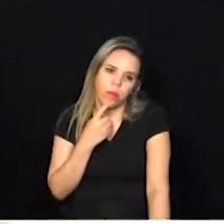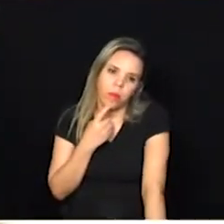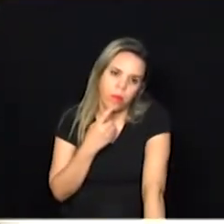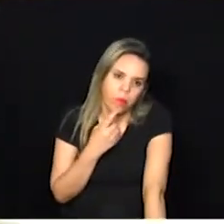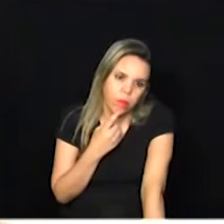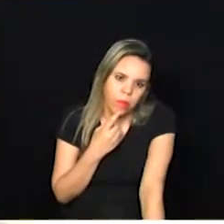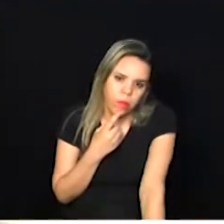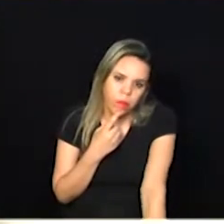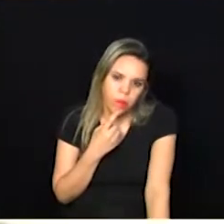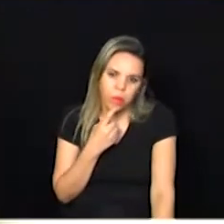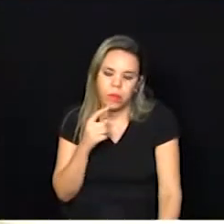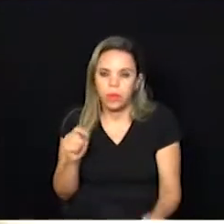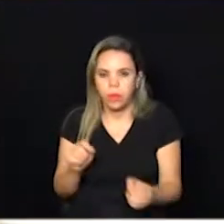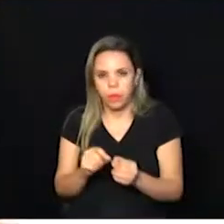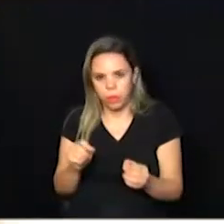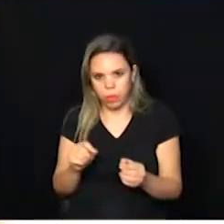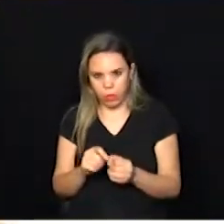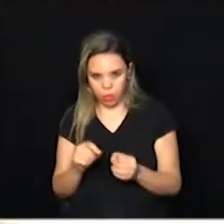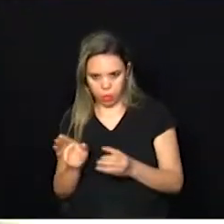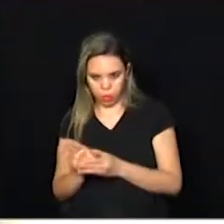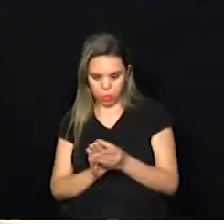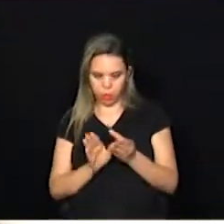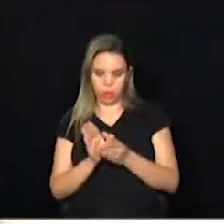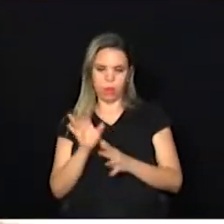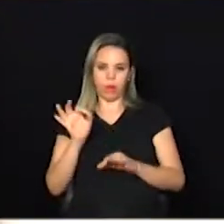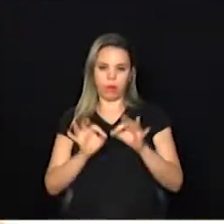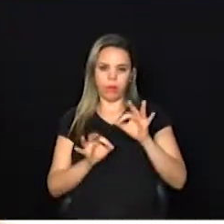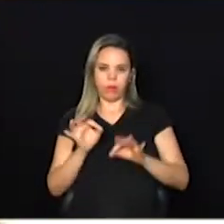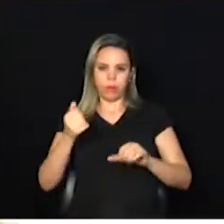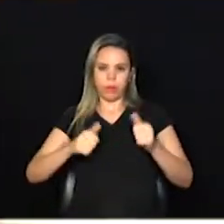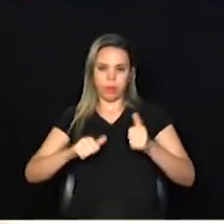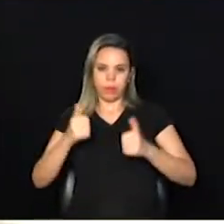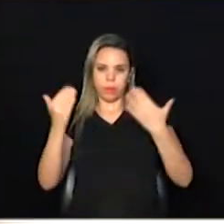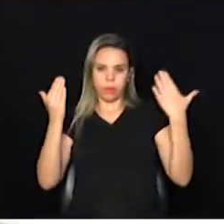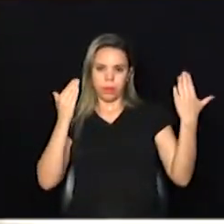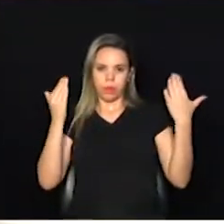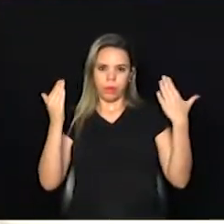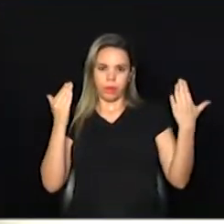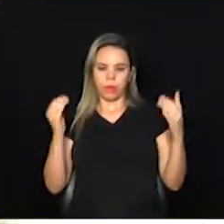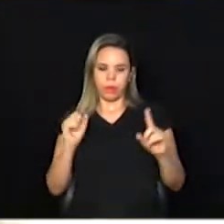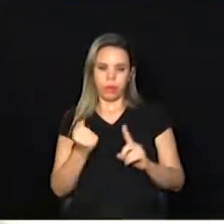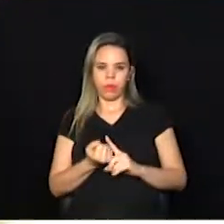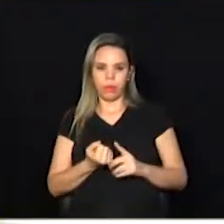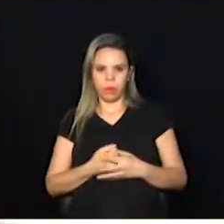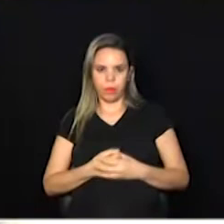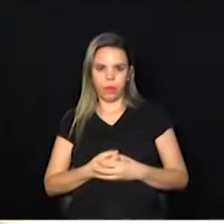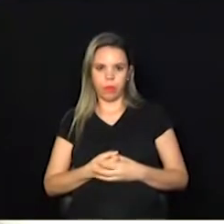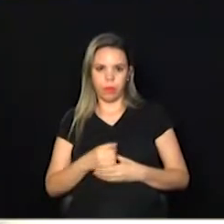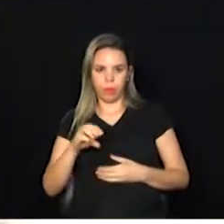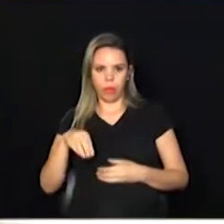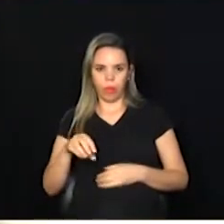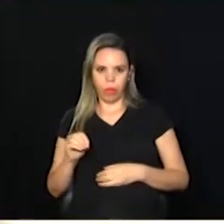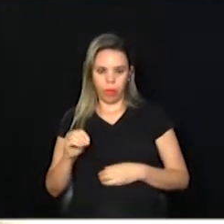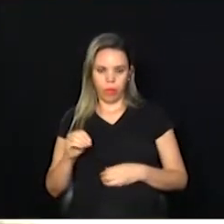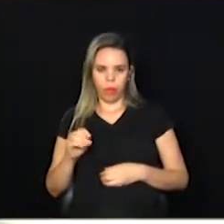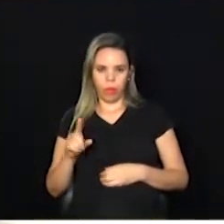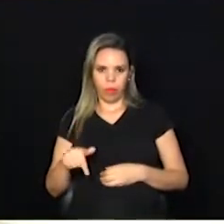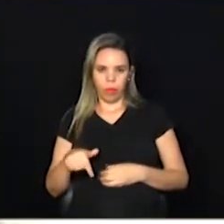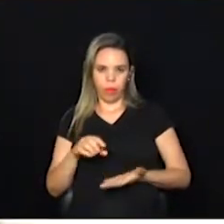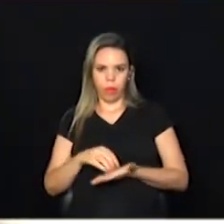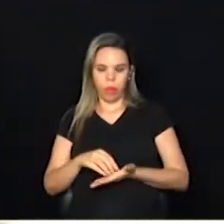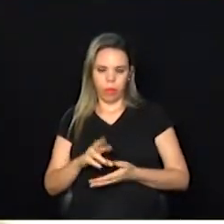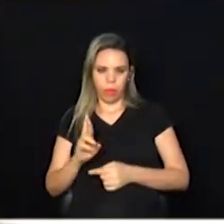para fazer esse orientação jurídica, avaliação psicossocial é o SEAMO, que é o Centro